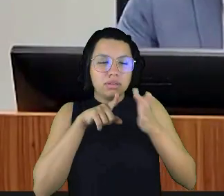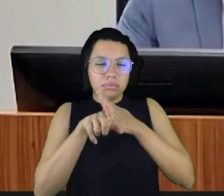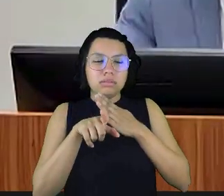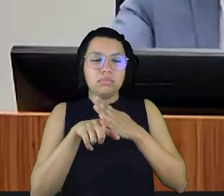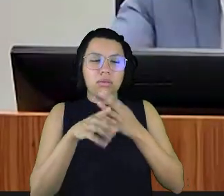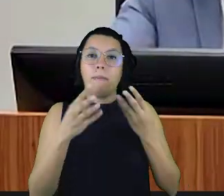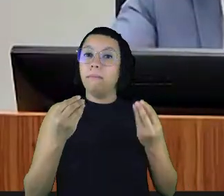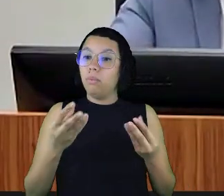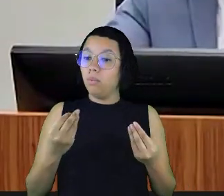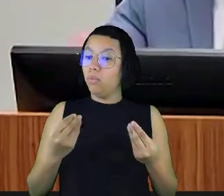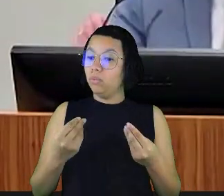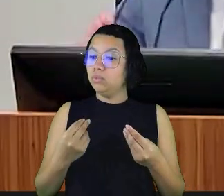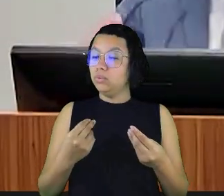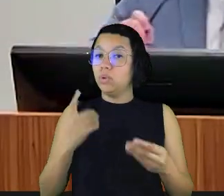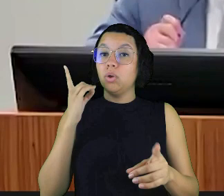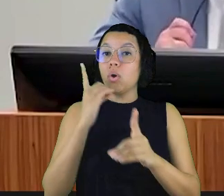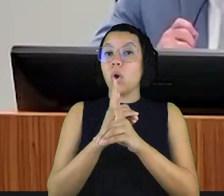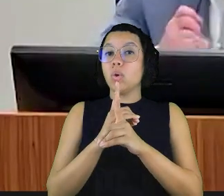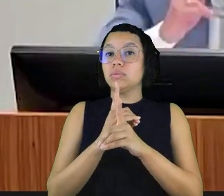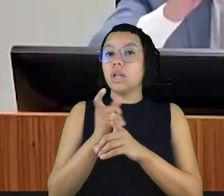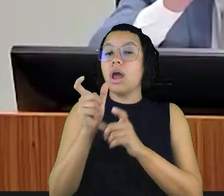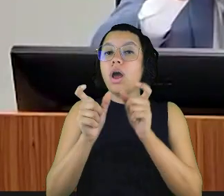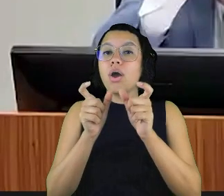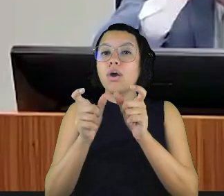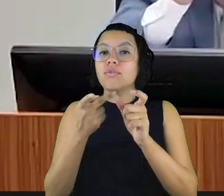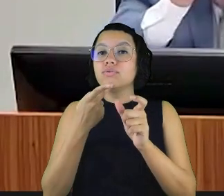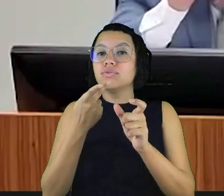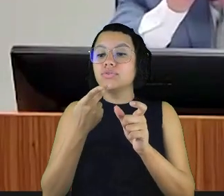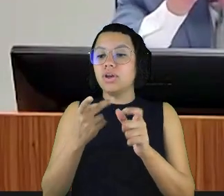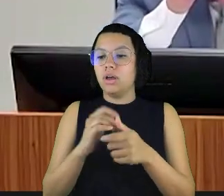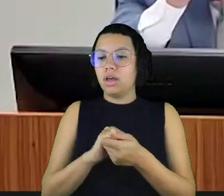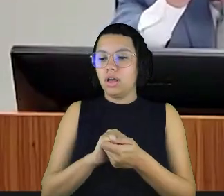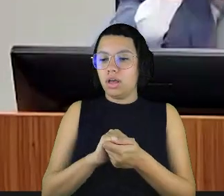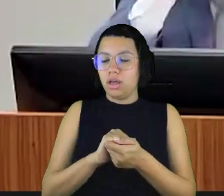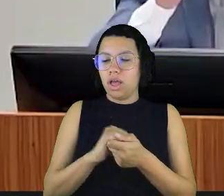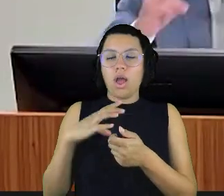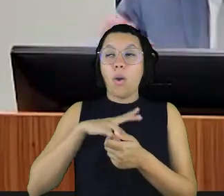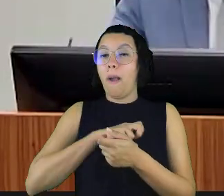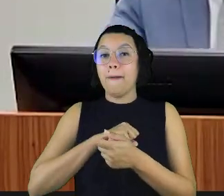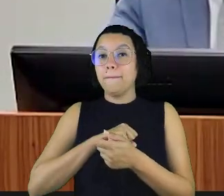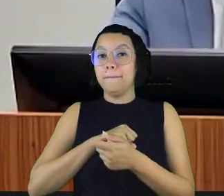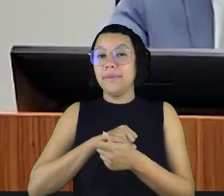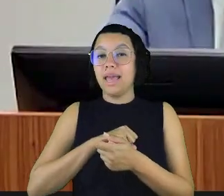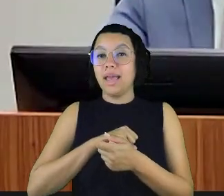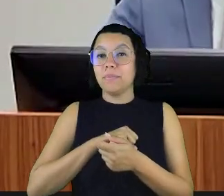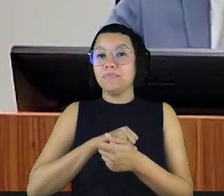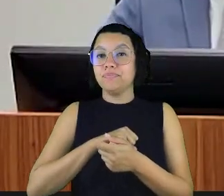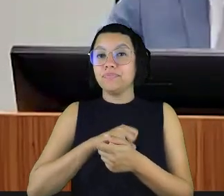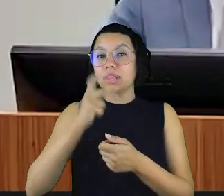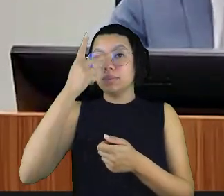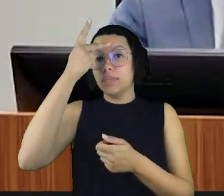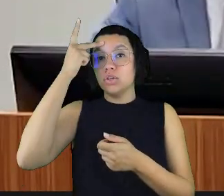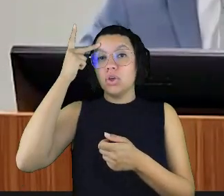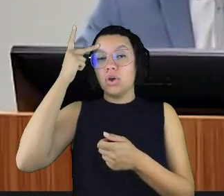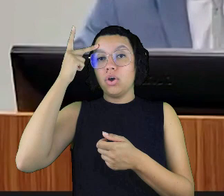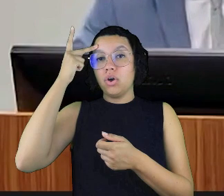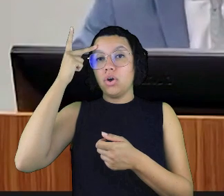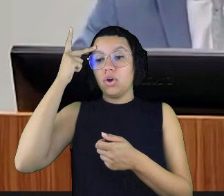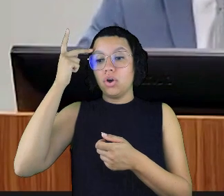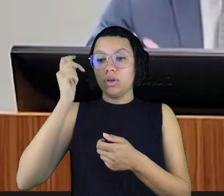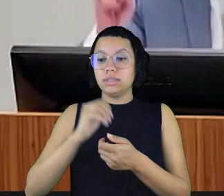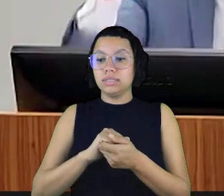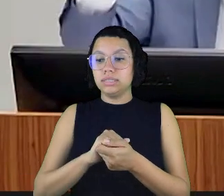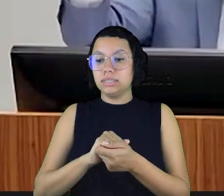uma expressão aqui curiosíssima, adorei, amei. Qual foi? Os exequentes, o exequente